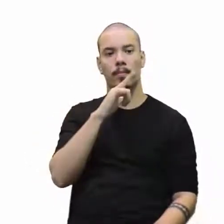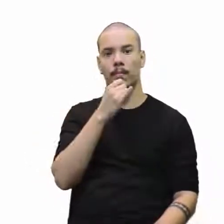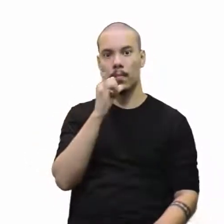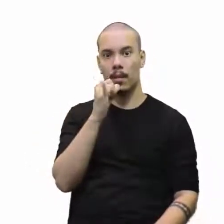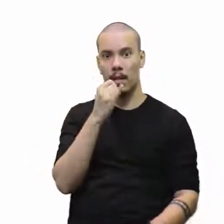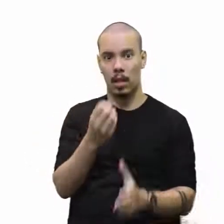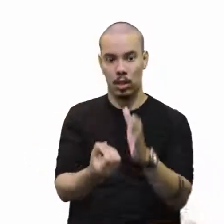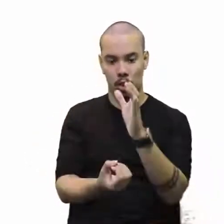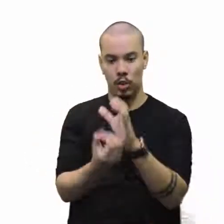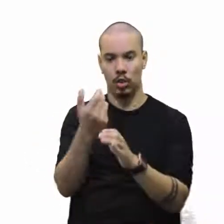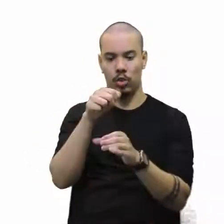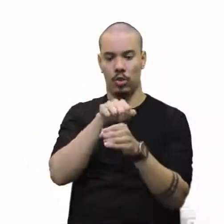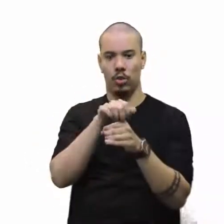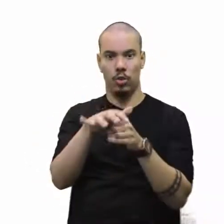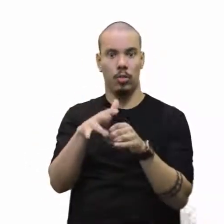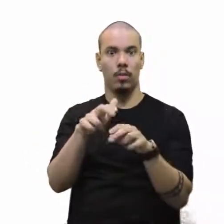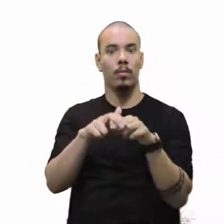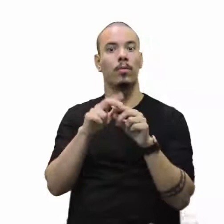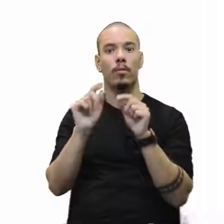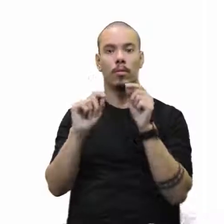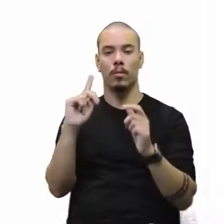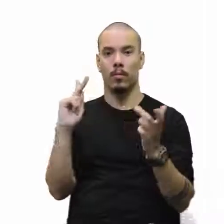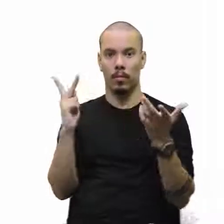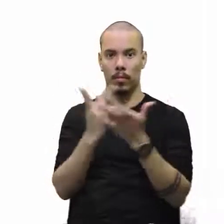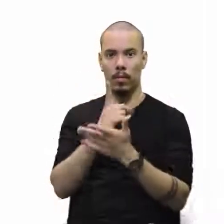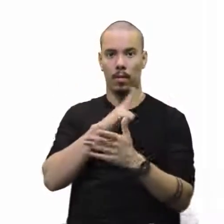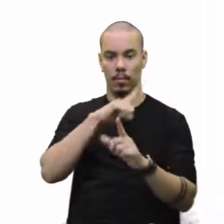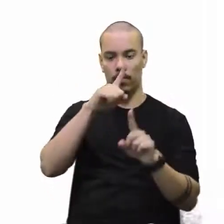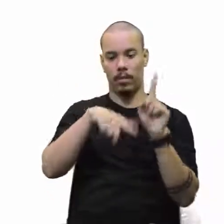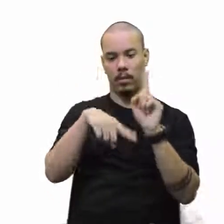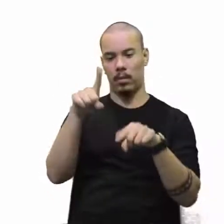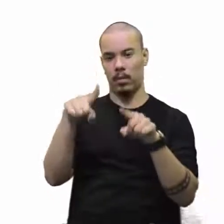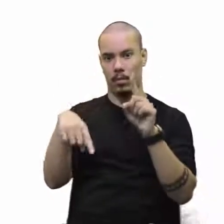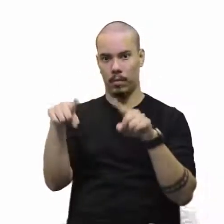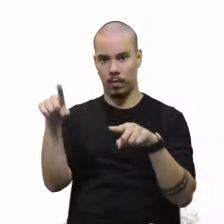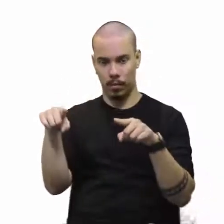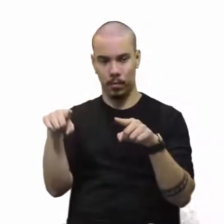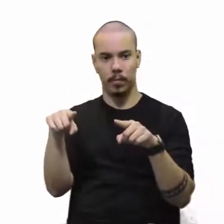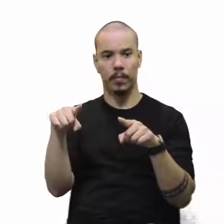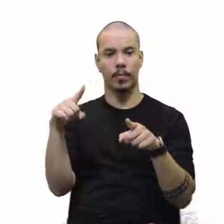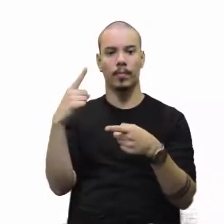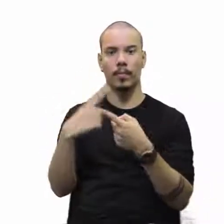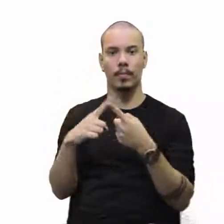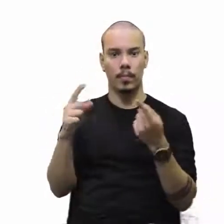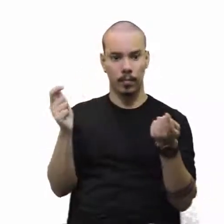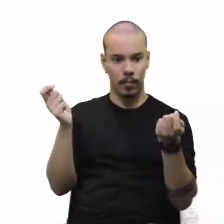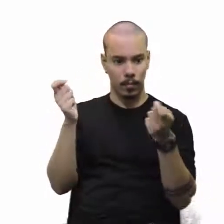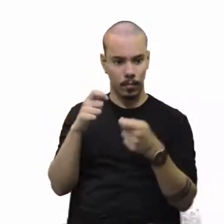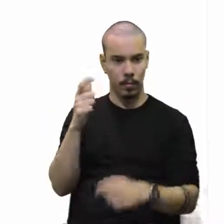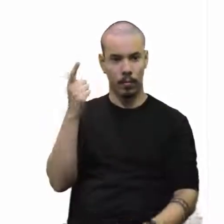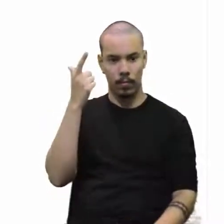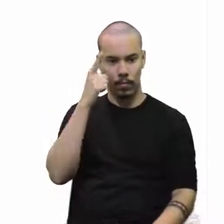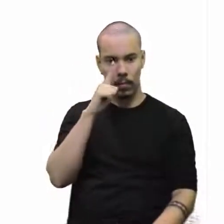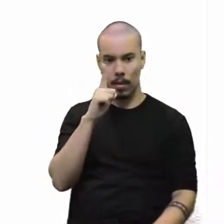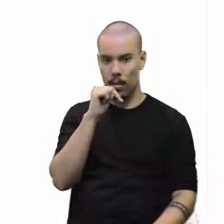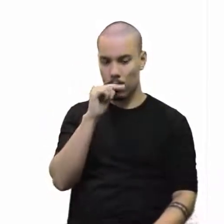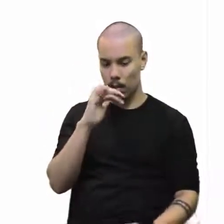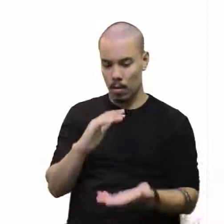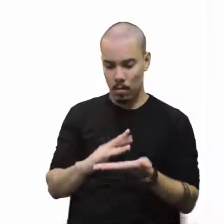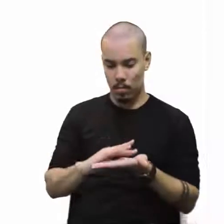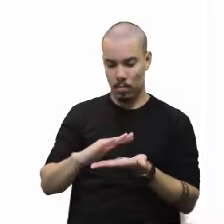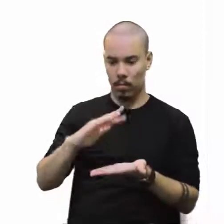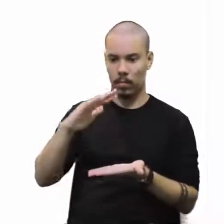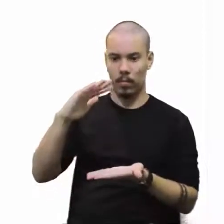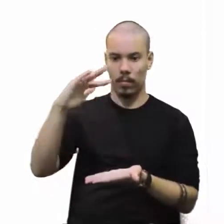elétrica. Então aqui vai ter duas variáveis, né? Que vai ter o tanto que é inundado, dependendo de onde você está